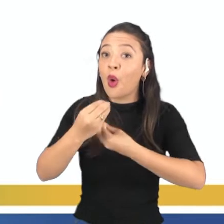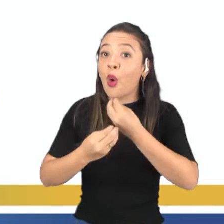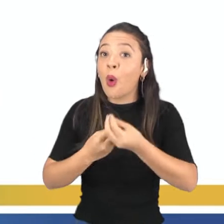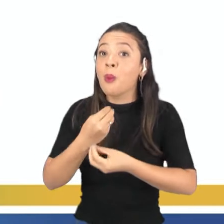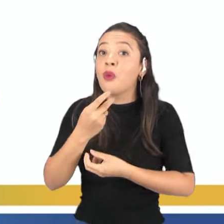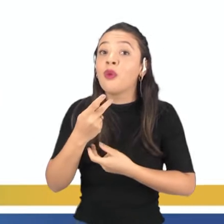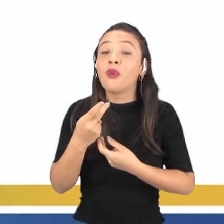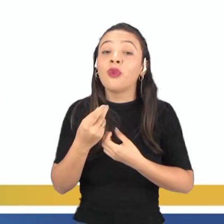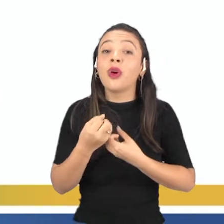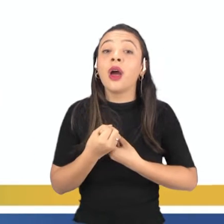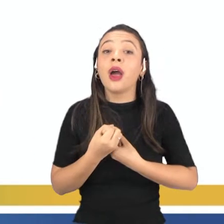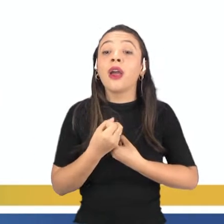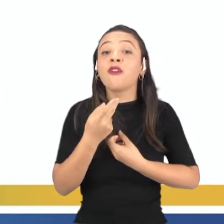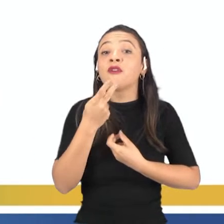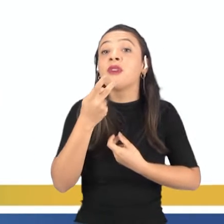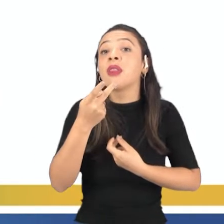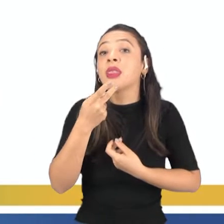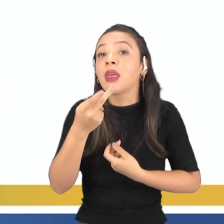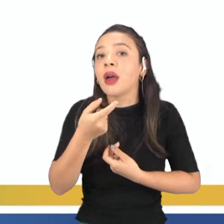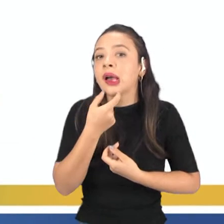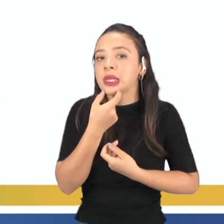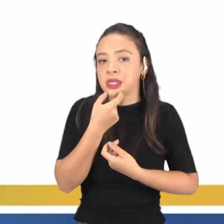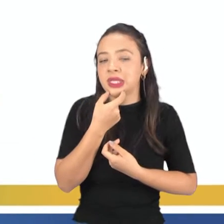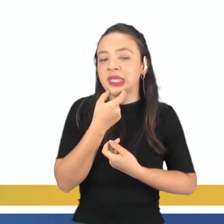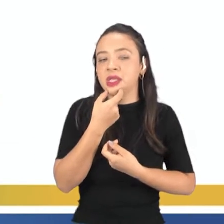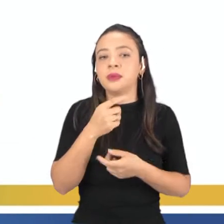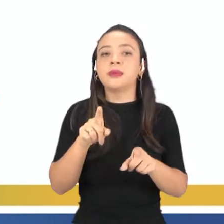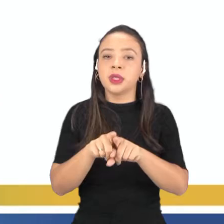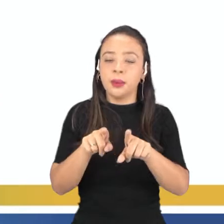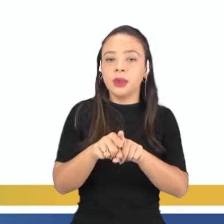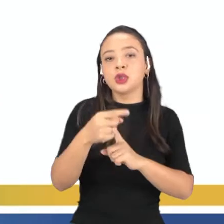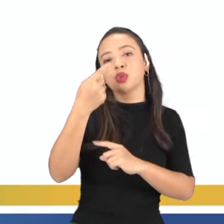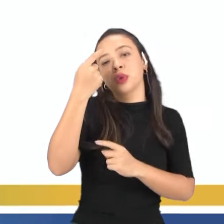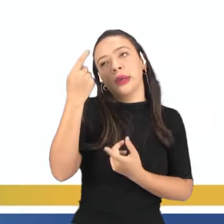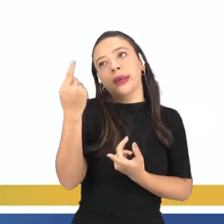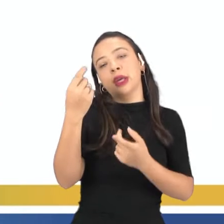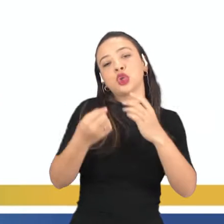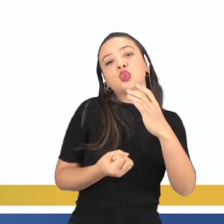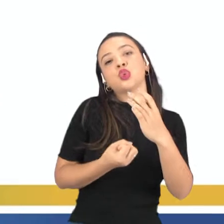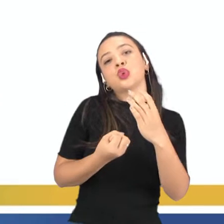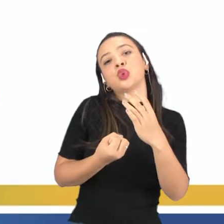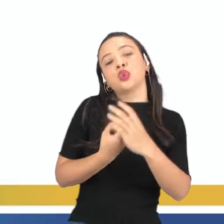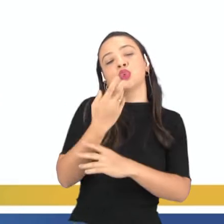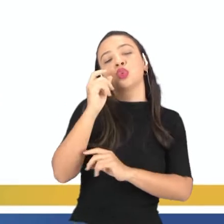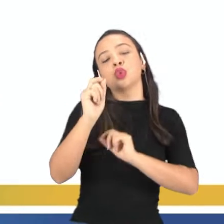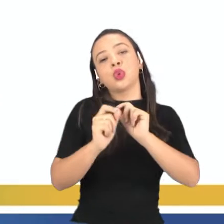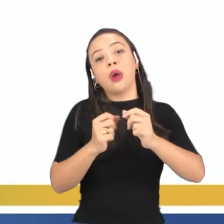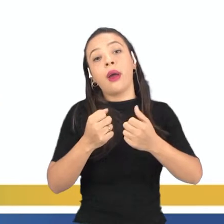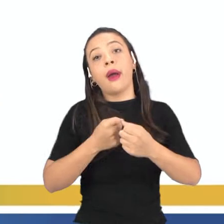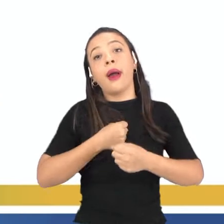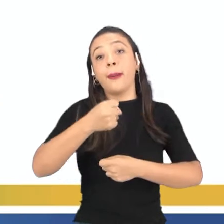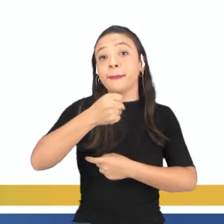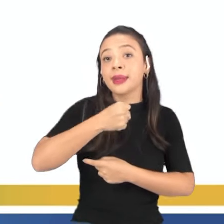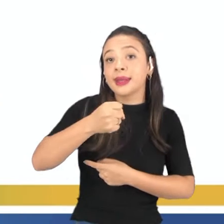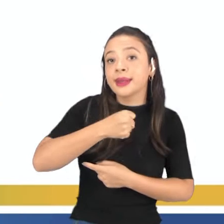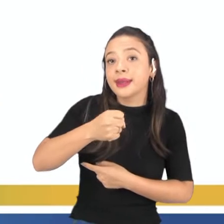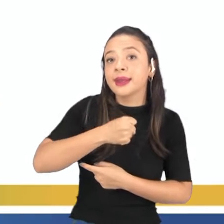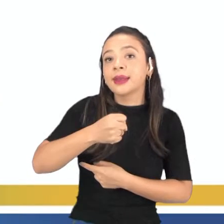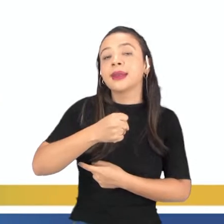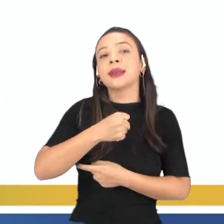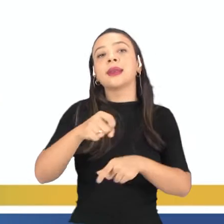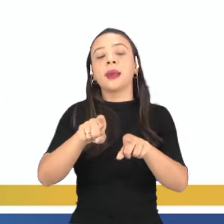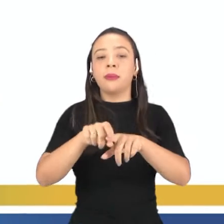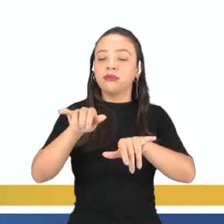inglesa. Só isso? Não. Houve também a invenção da imprensa, né? A imprensa se modernizou, na verdade, né? E